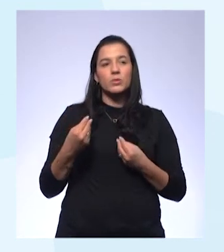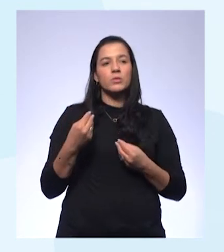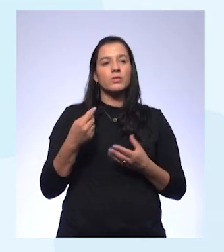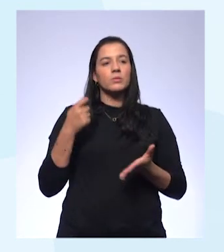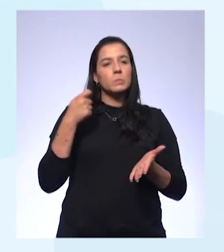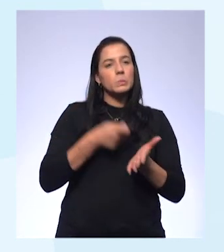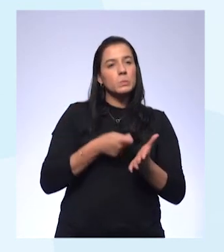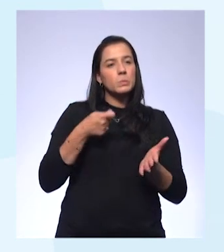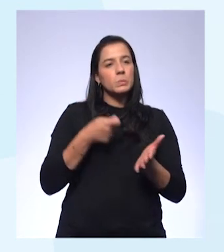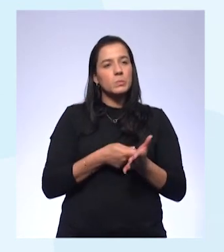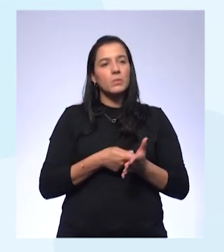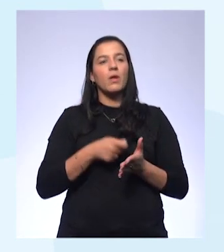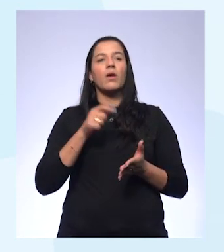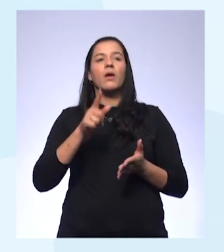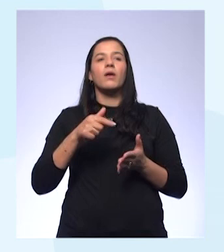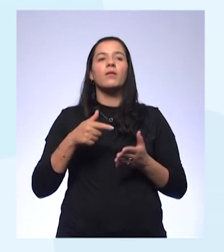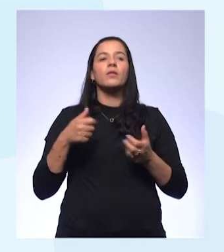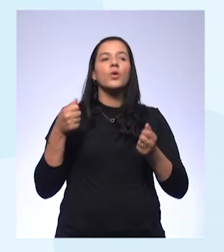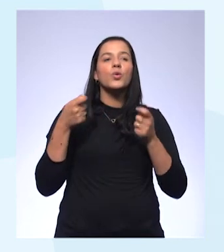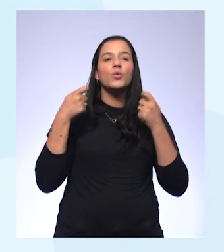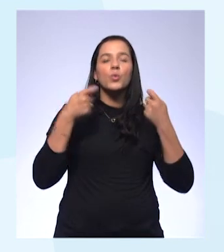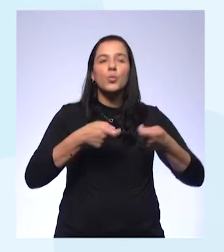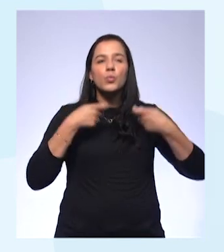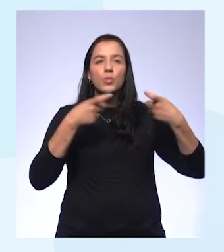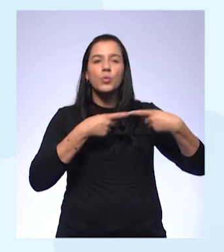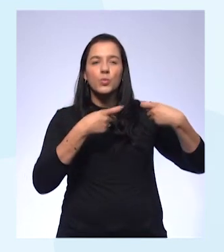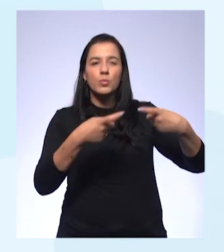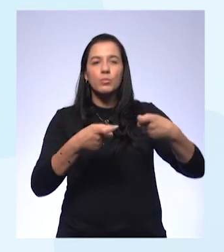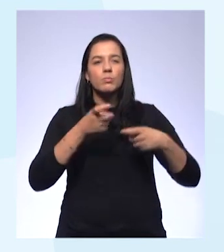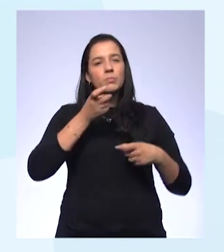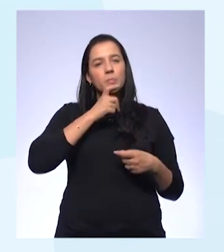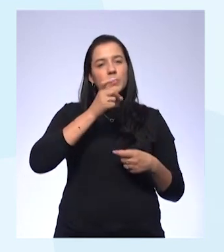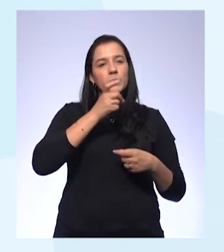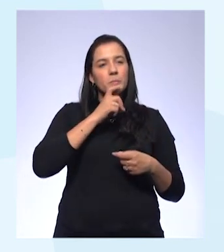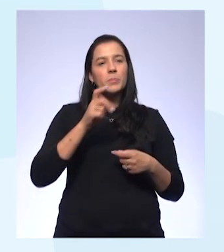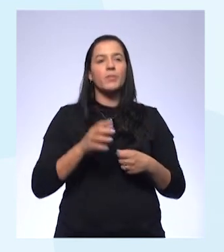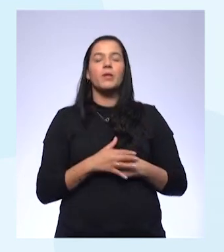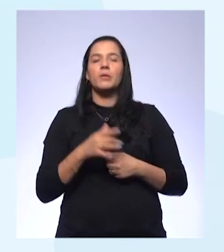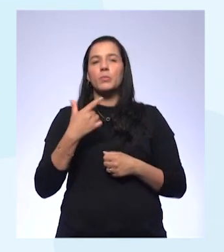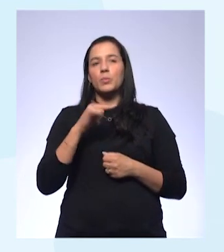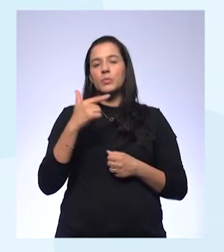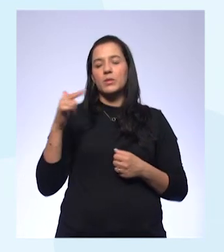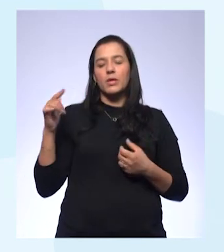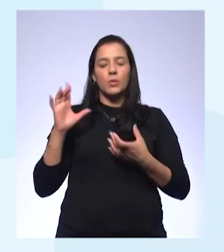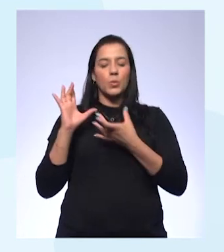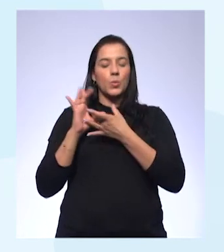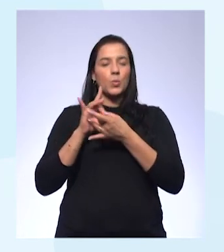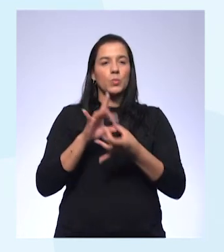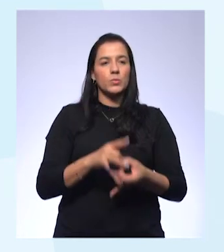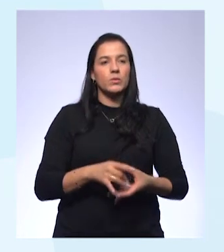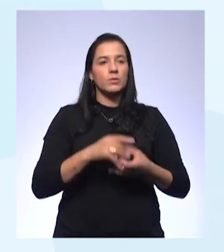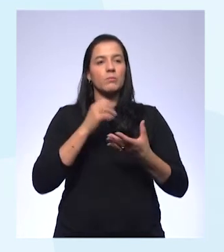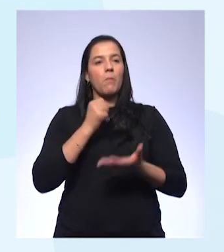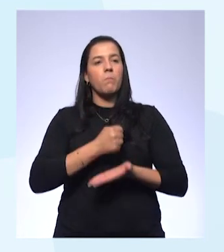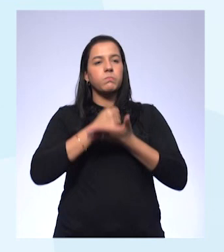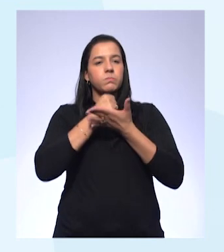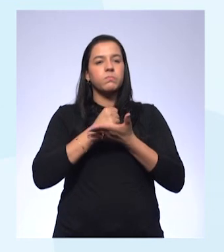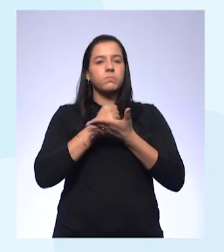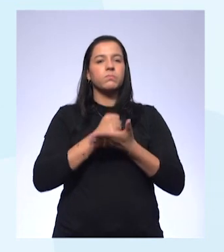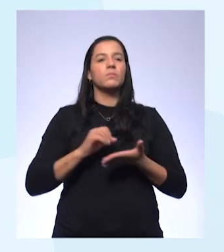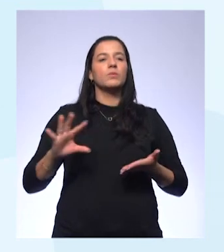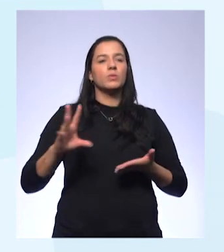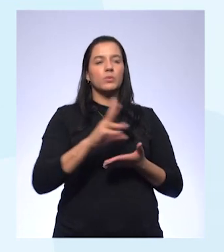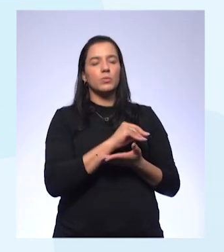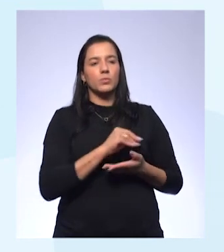distensão juntamente com a própria Guerra Fria, né? Não existe mais um contexto que sustente esses regimes,